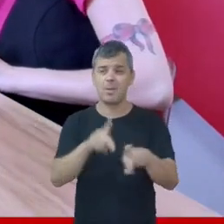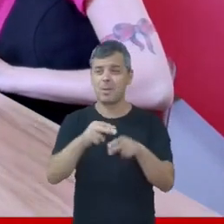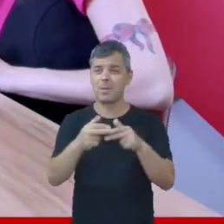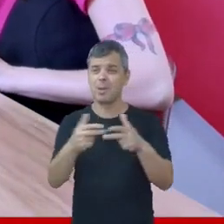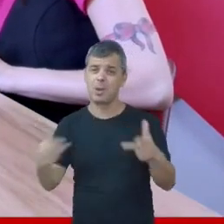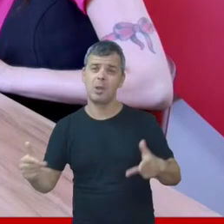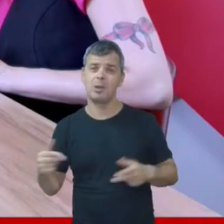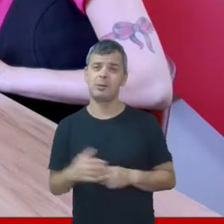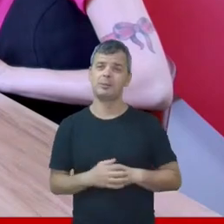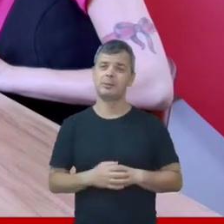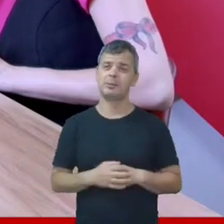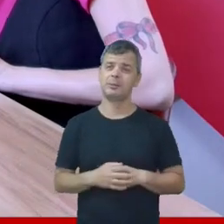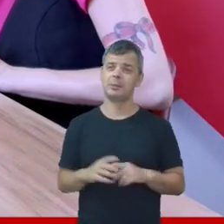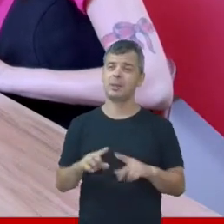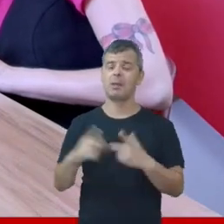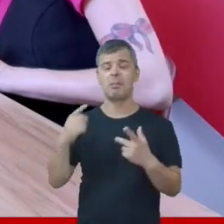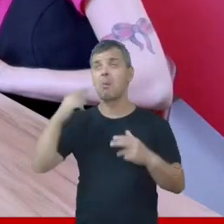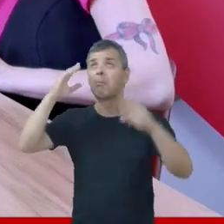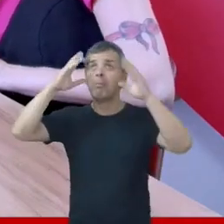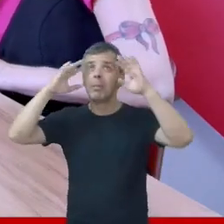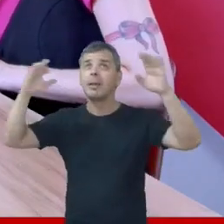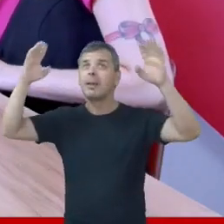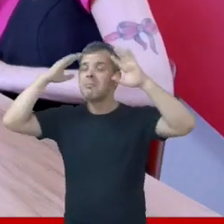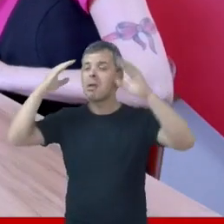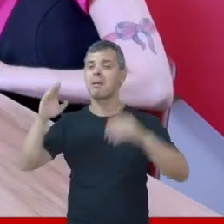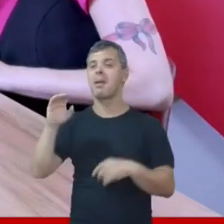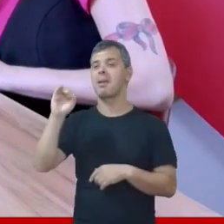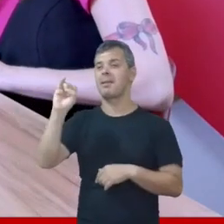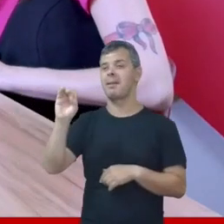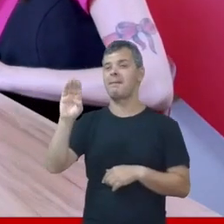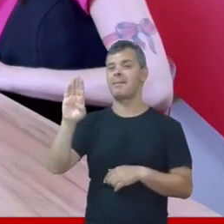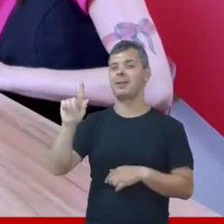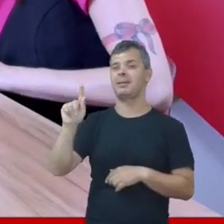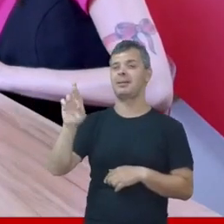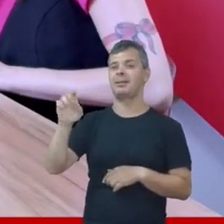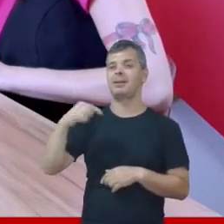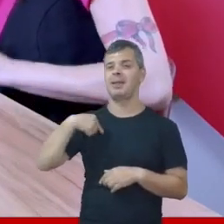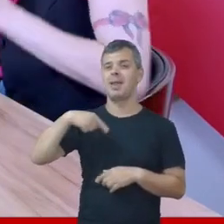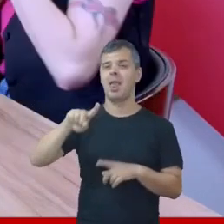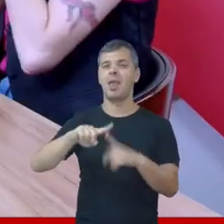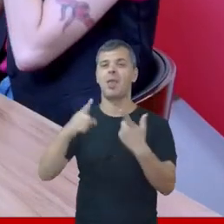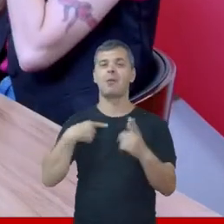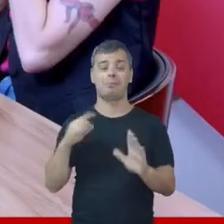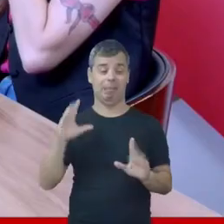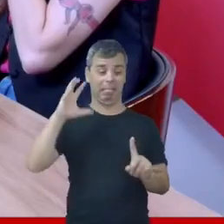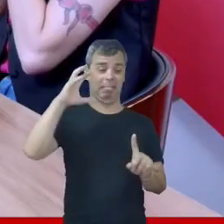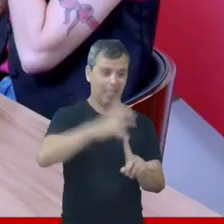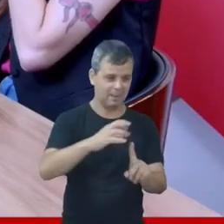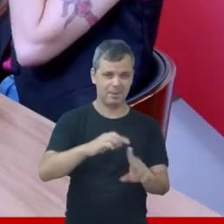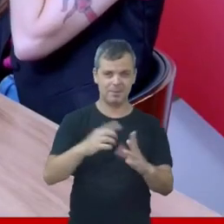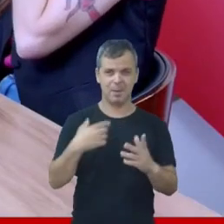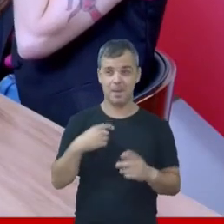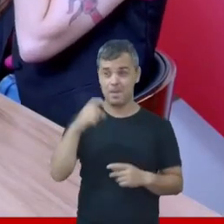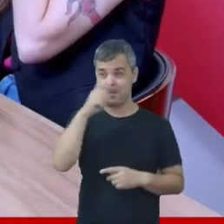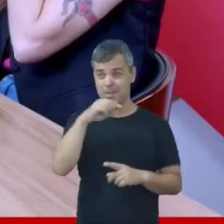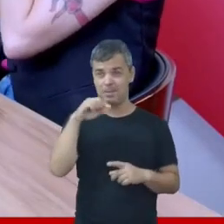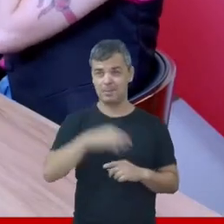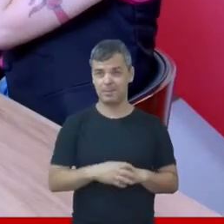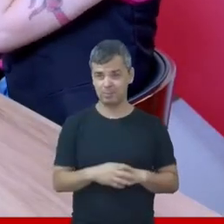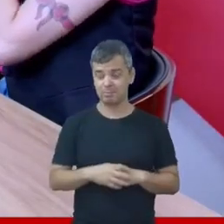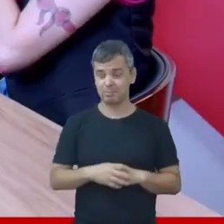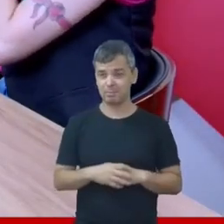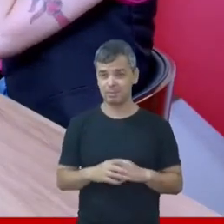coisa. Eu não imaginaria que alguém ali fosse do IBGE. É tipo assim, jamais. Deus falando, eu vou constranger ele. Quer mentir? Mentira, vai, cara.